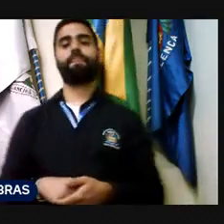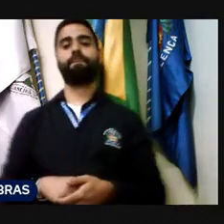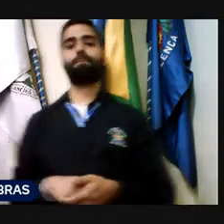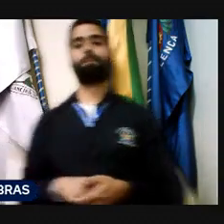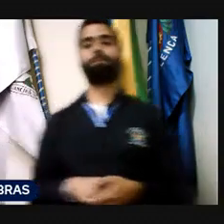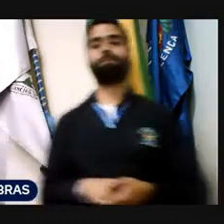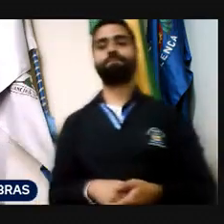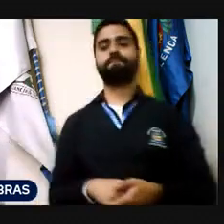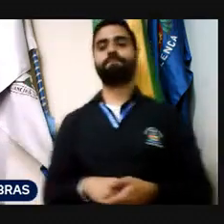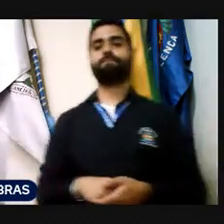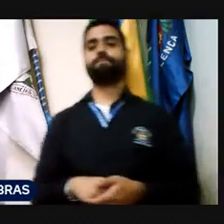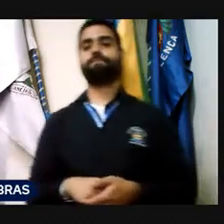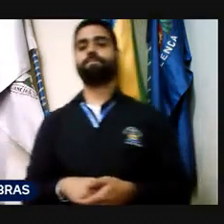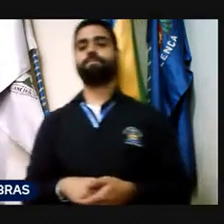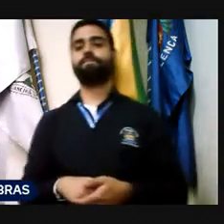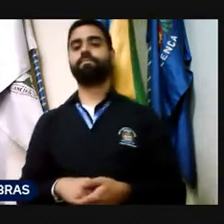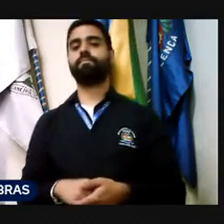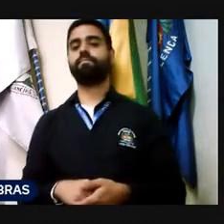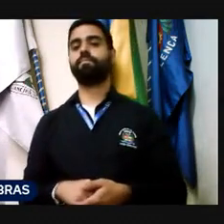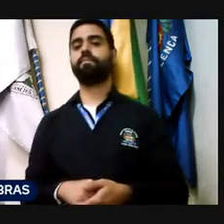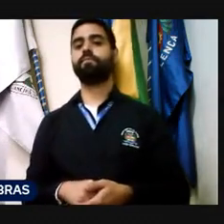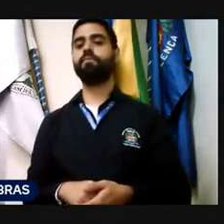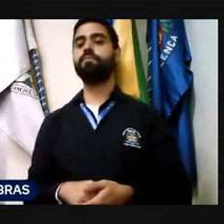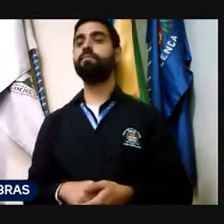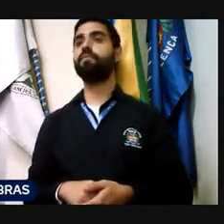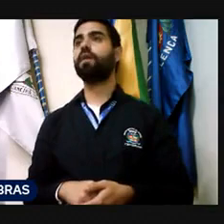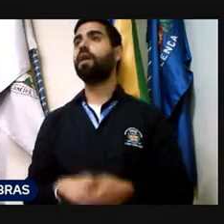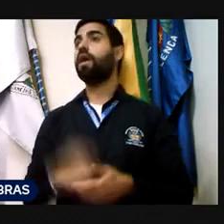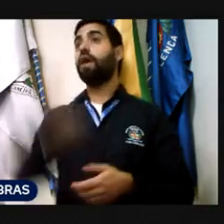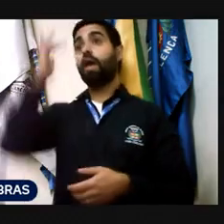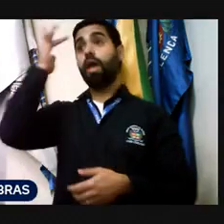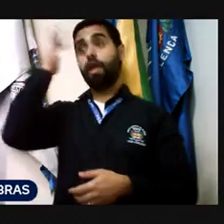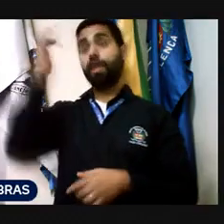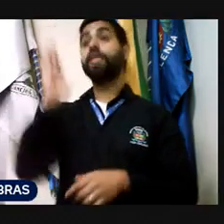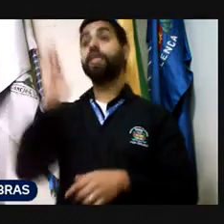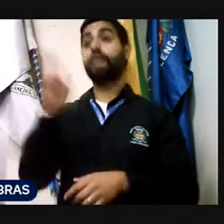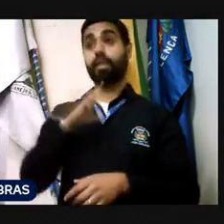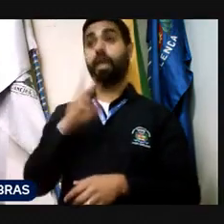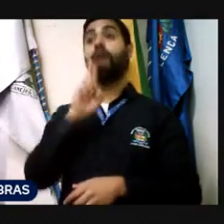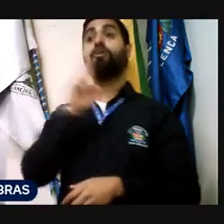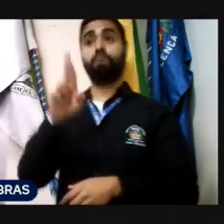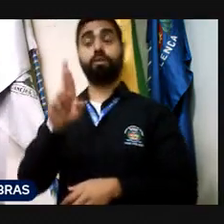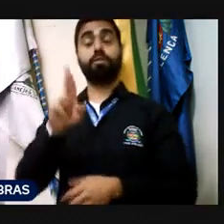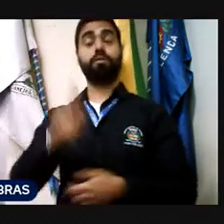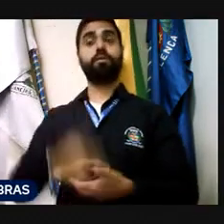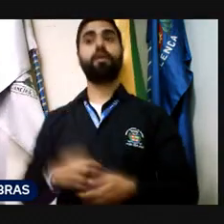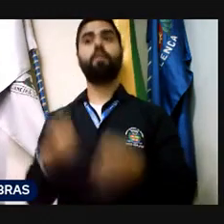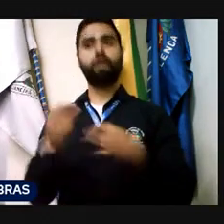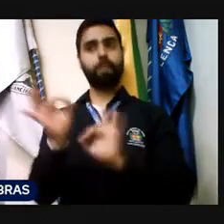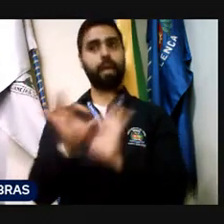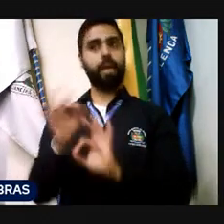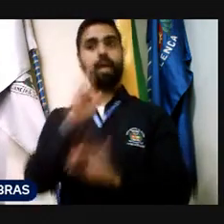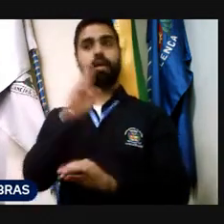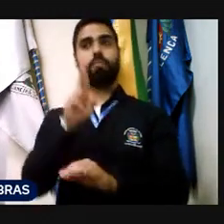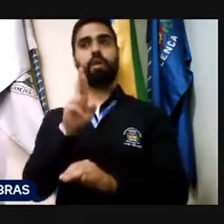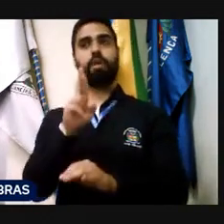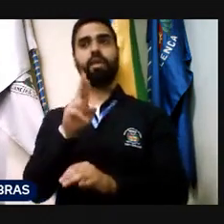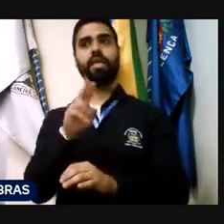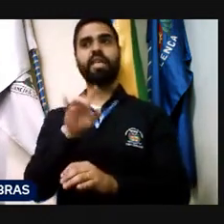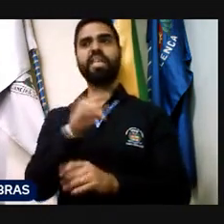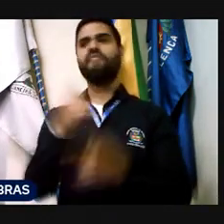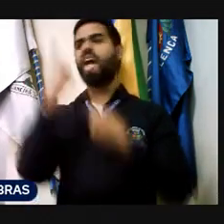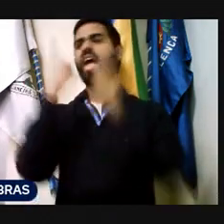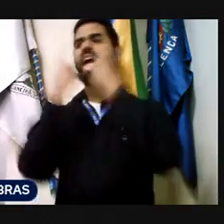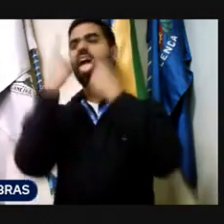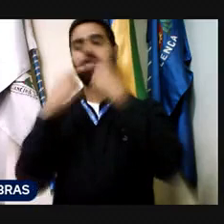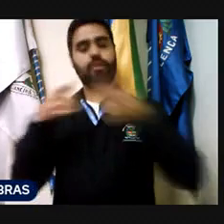É essa a intenção do requerimento. Pode receber lá amanhã e já pode preparar a resposta. Vai chorar na cama, que é lugar